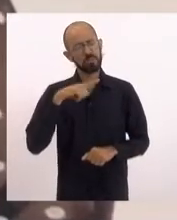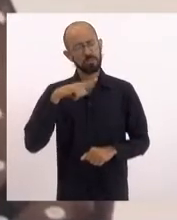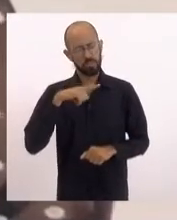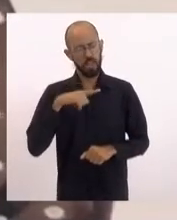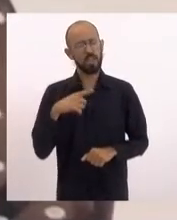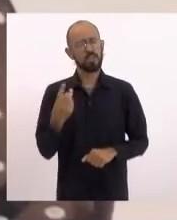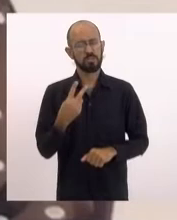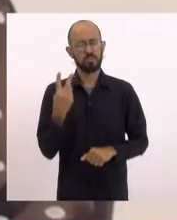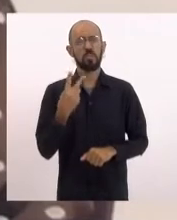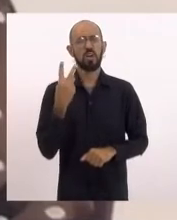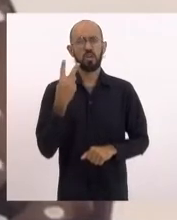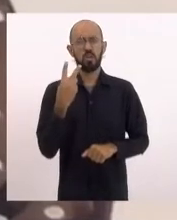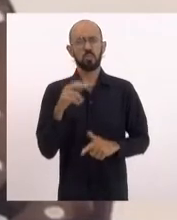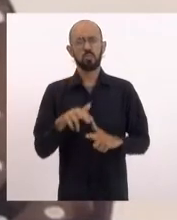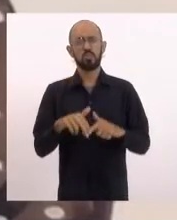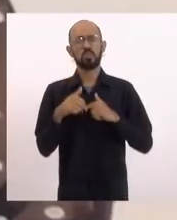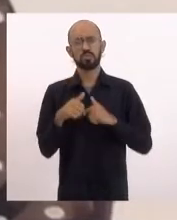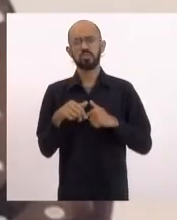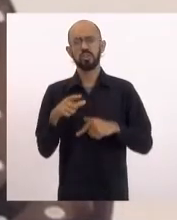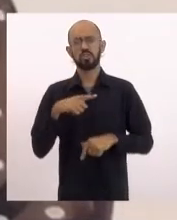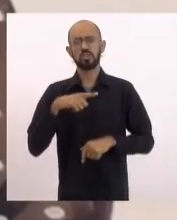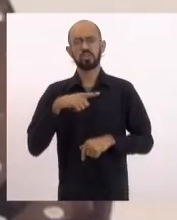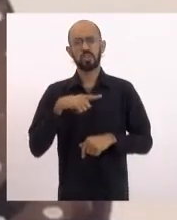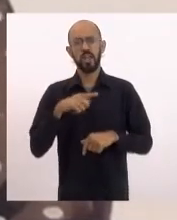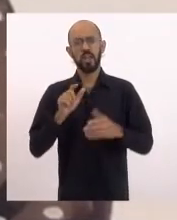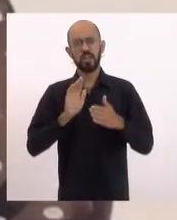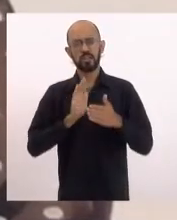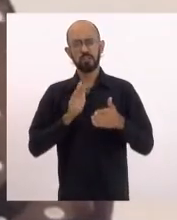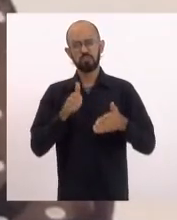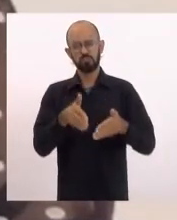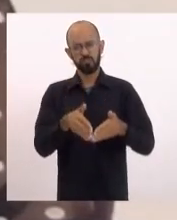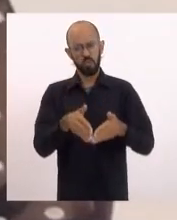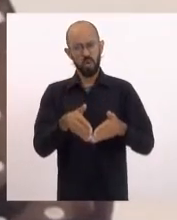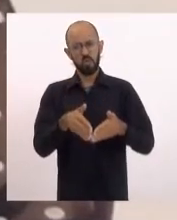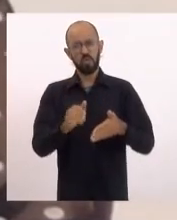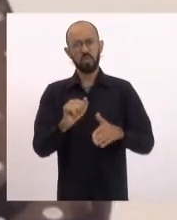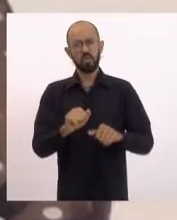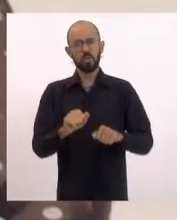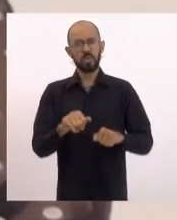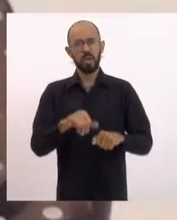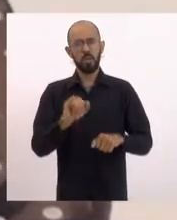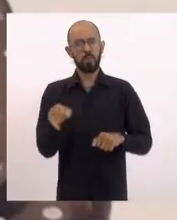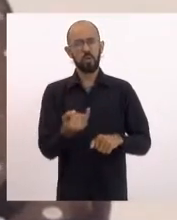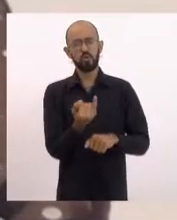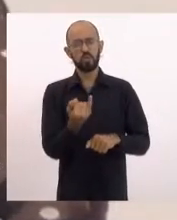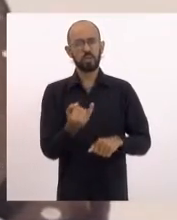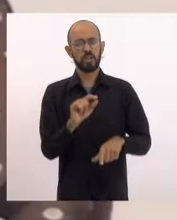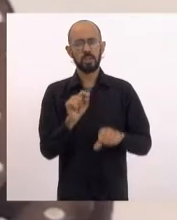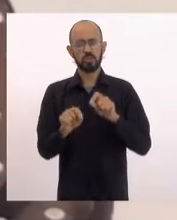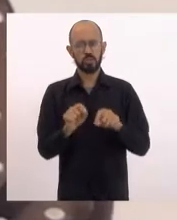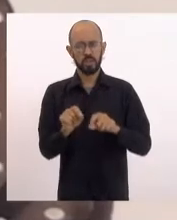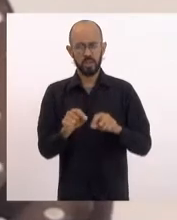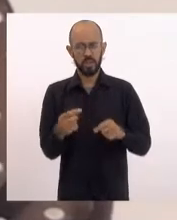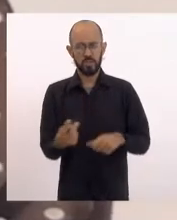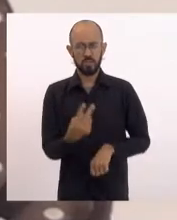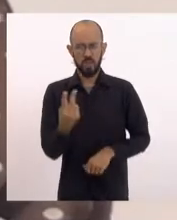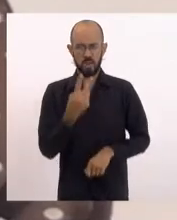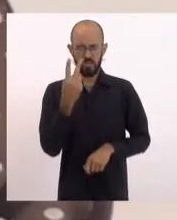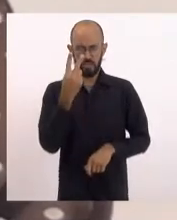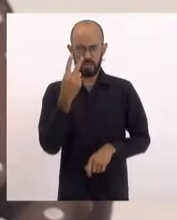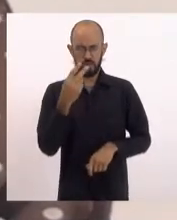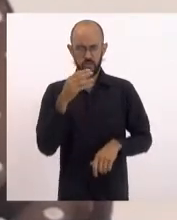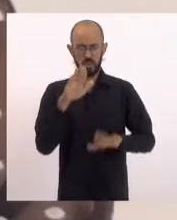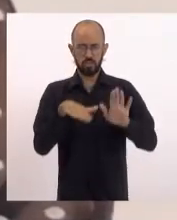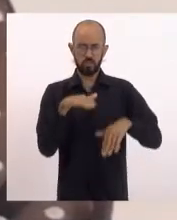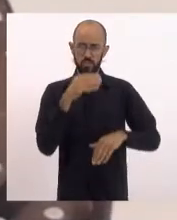traz esse recorte, trazendo aí a oportunidade da valorização, porque fica muito esquecido, presidente,